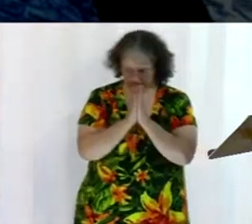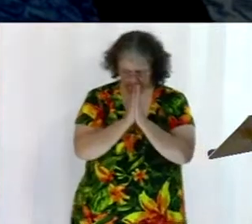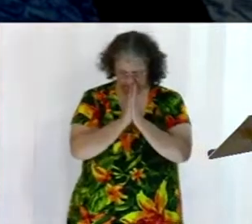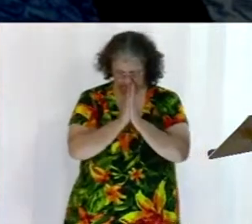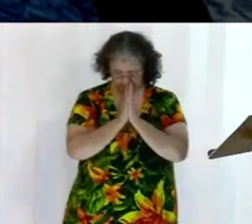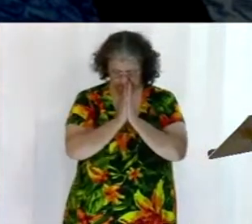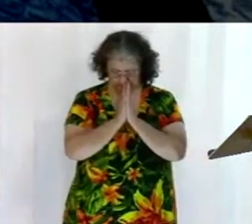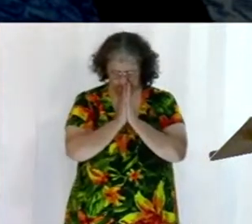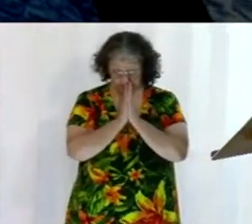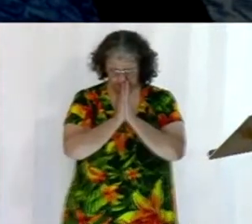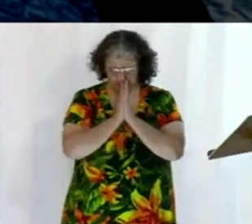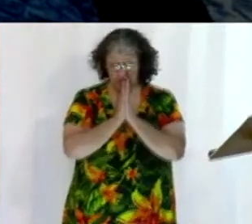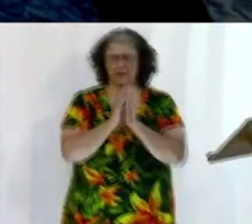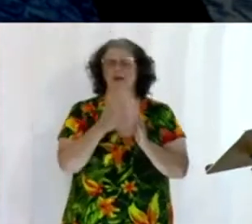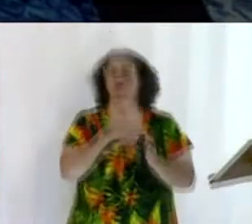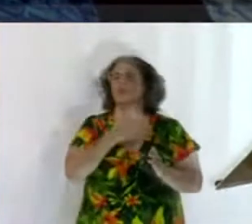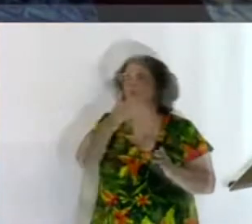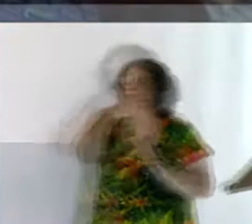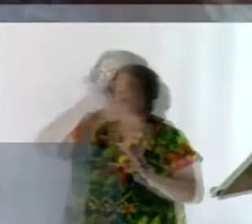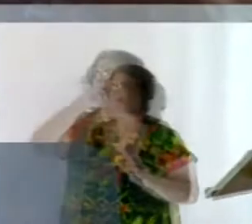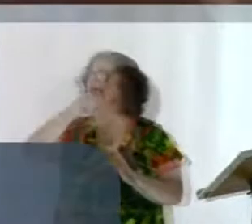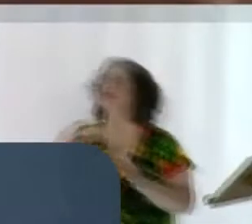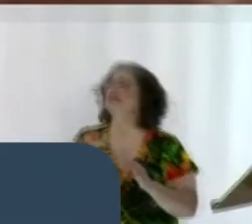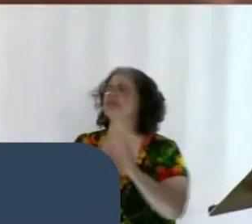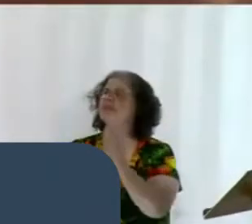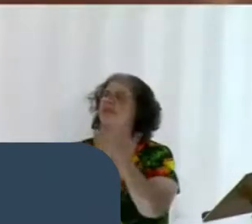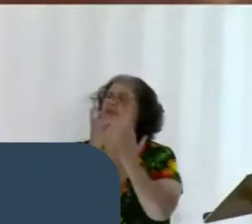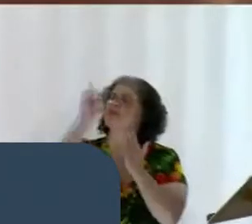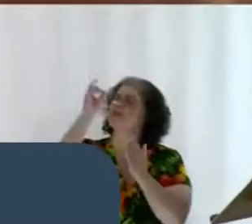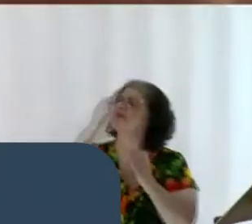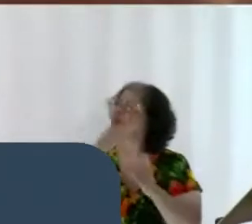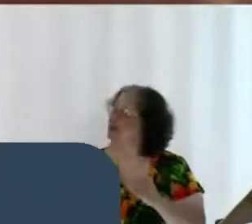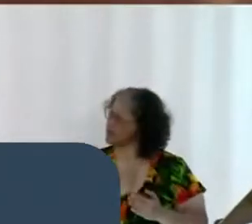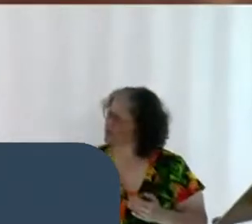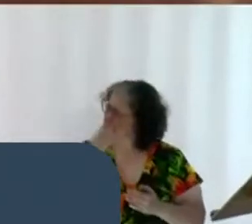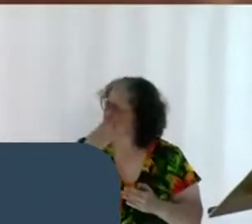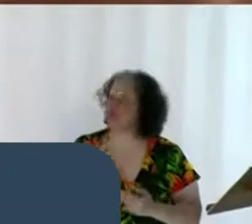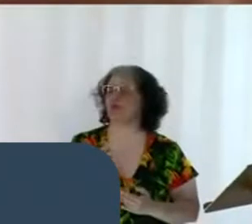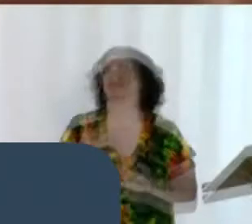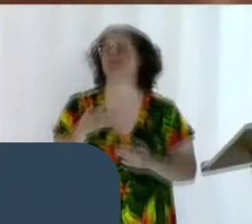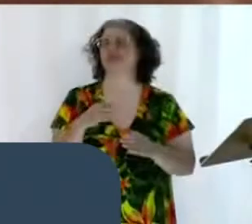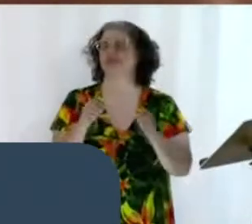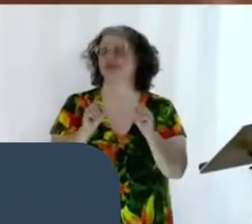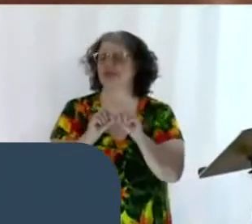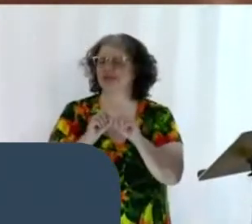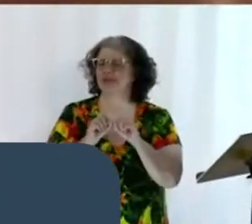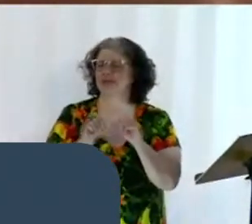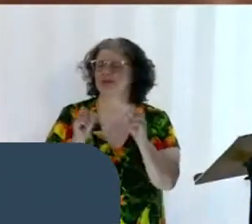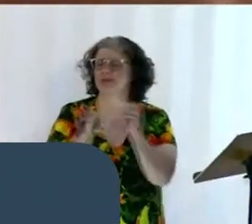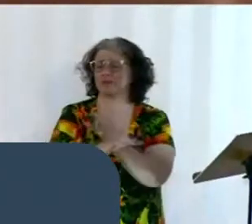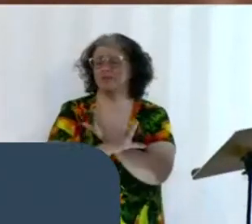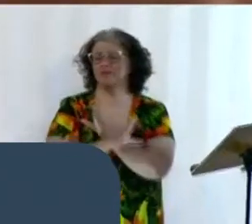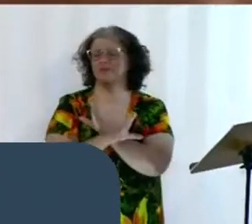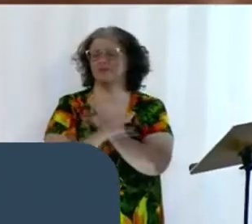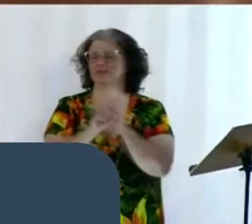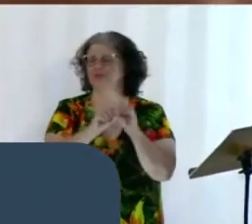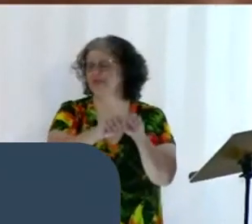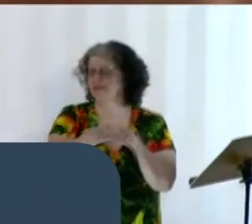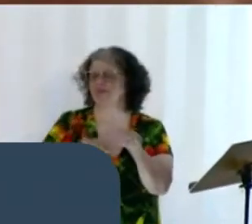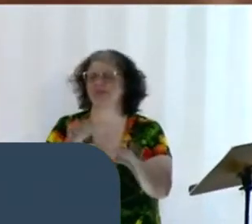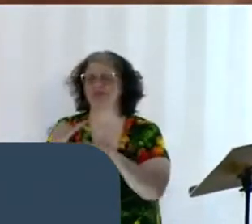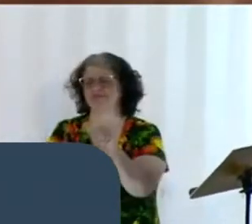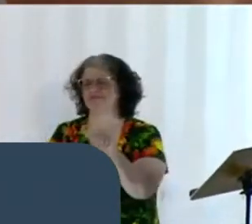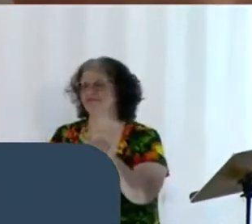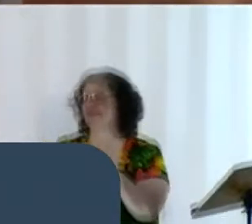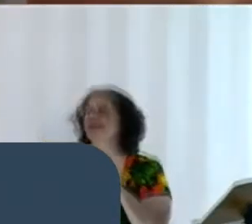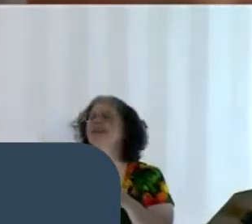eficaz. Desvenda os nossos olhos, Senhor, para que contemplemos as maravilhas dela nesta noite mais uma vez. Ilumina